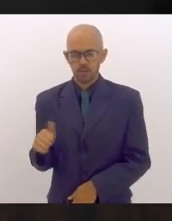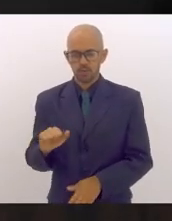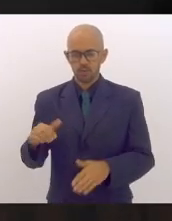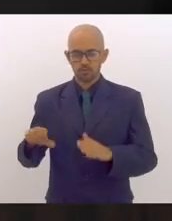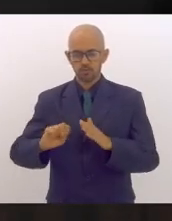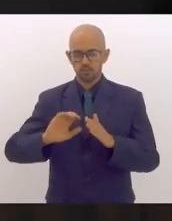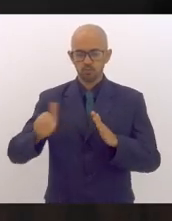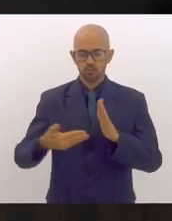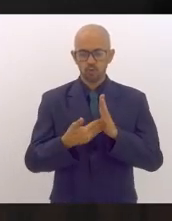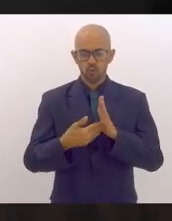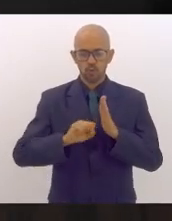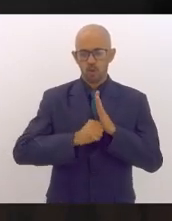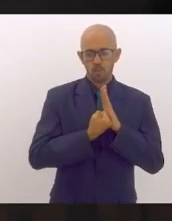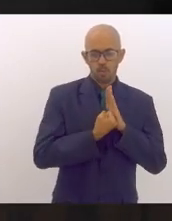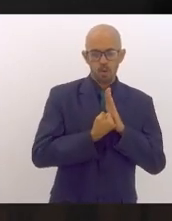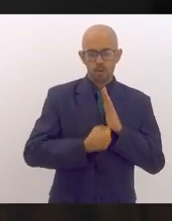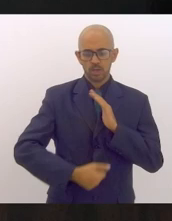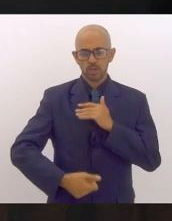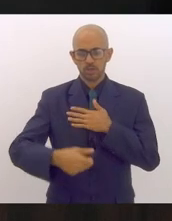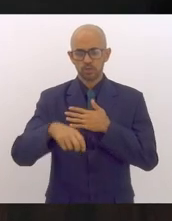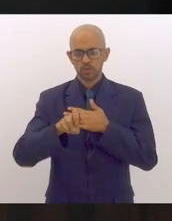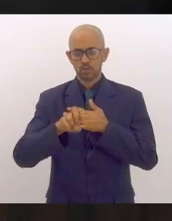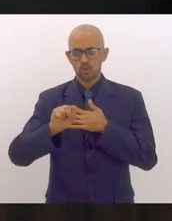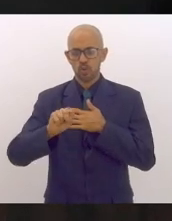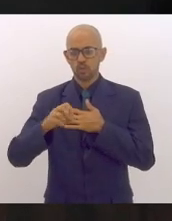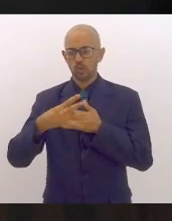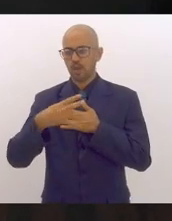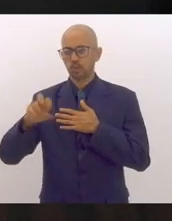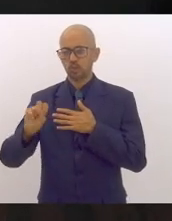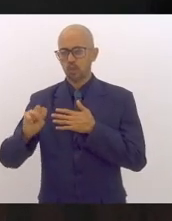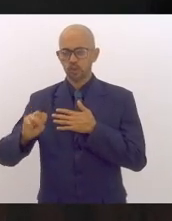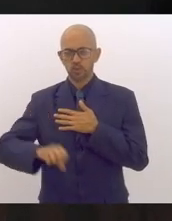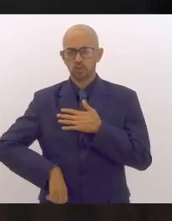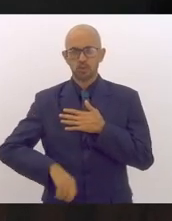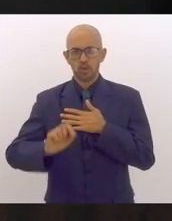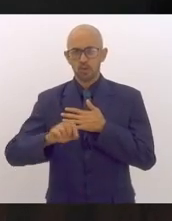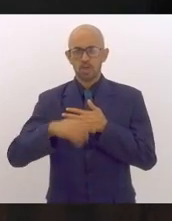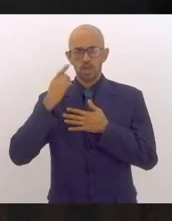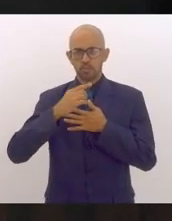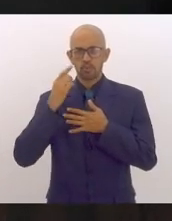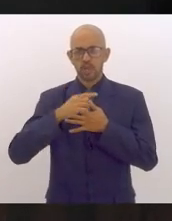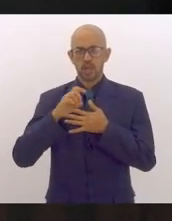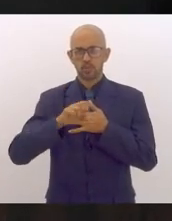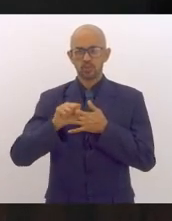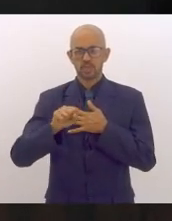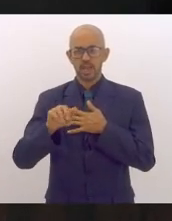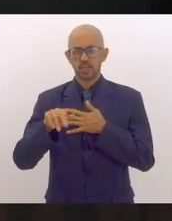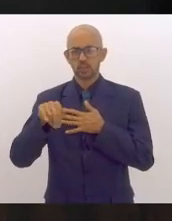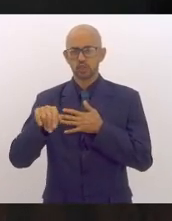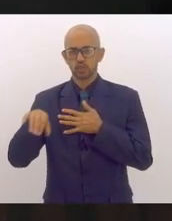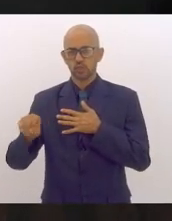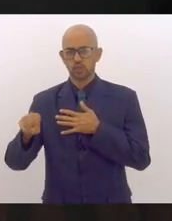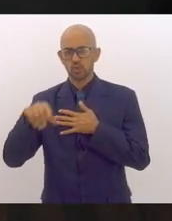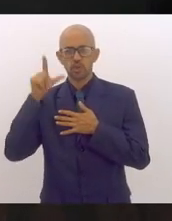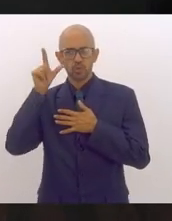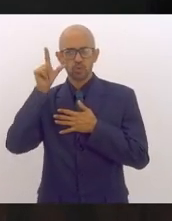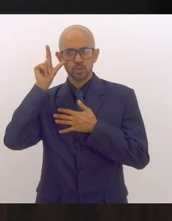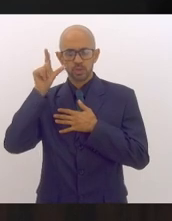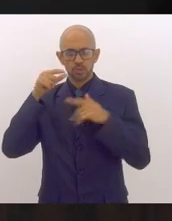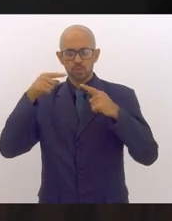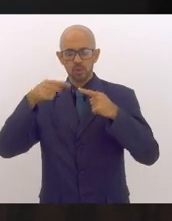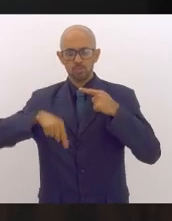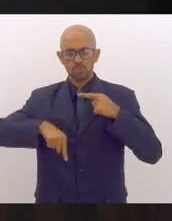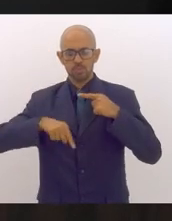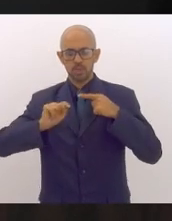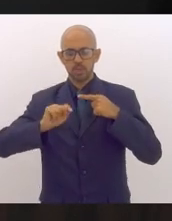total aposto ao projeto de lei 5848-A de 22, de autoria dos deputados Dr. Serginho e Lucinha, que dispõe sobre proibir a instalação e o